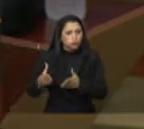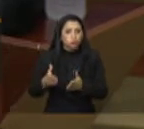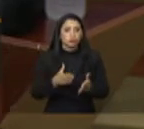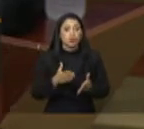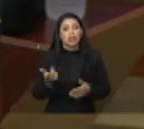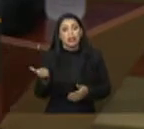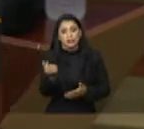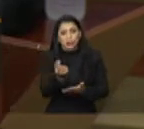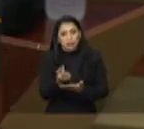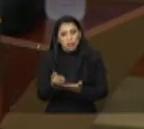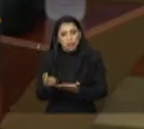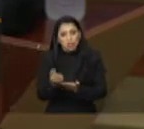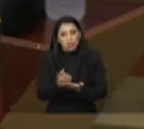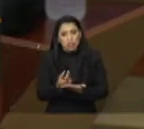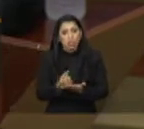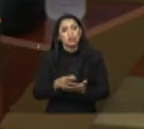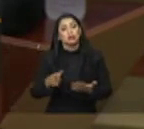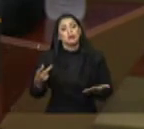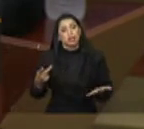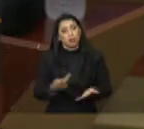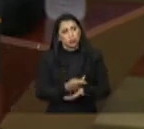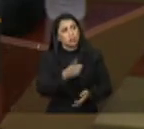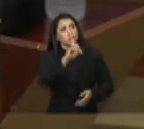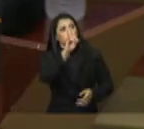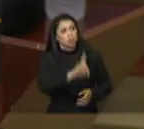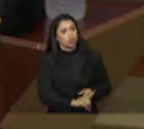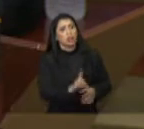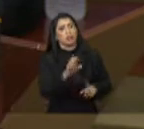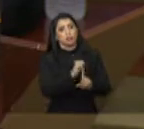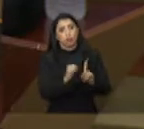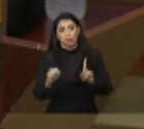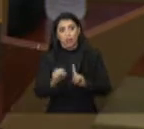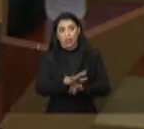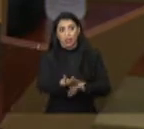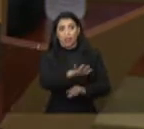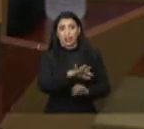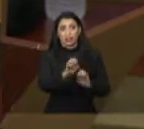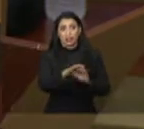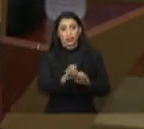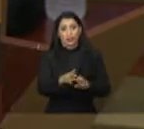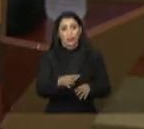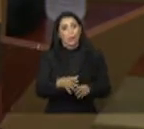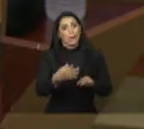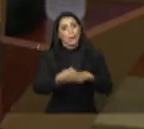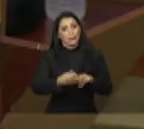para materialização do direito social à educação